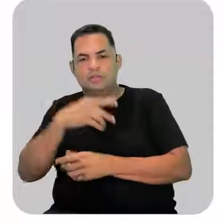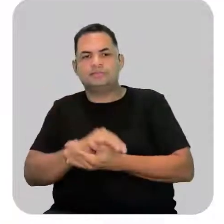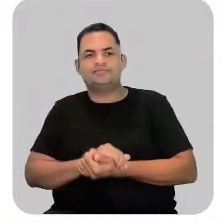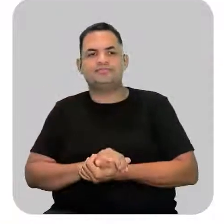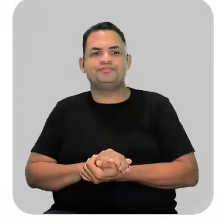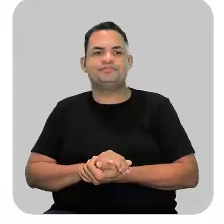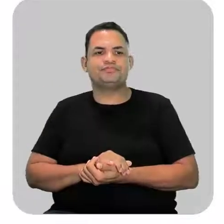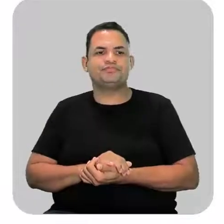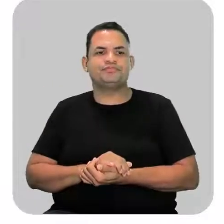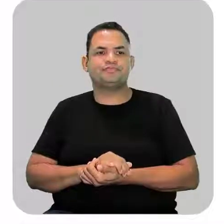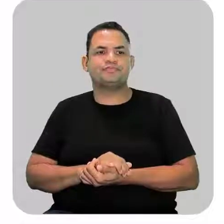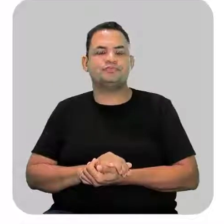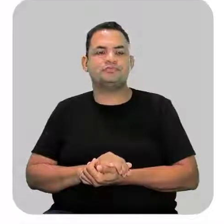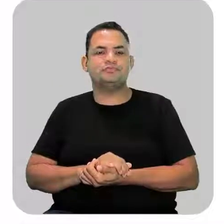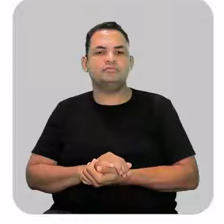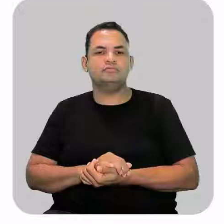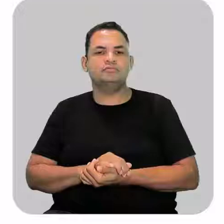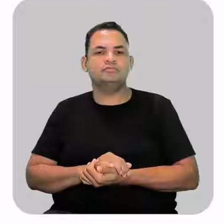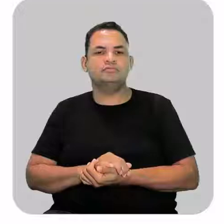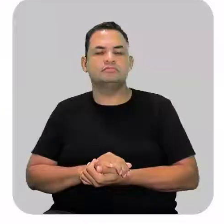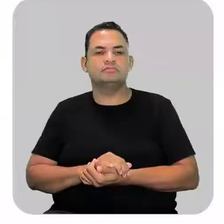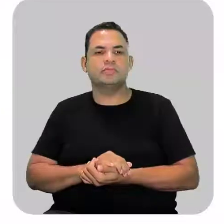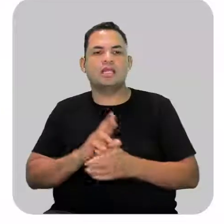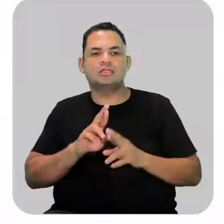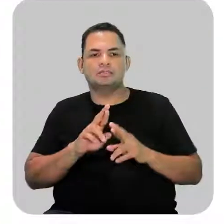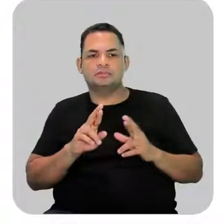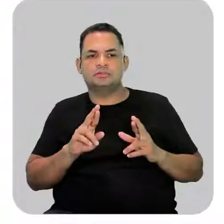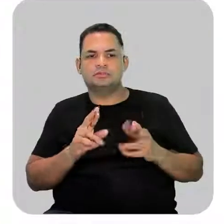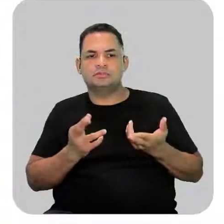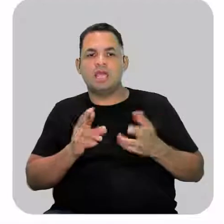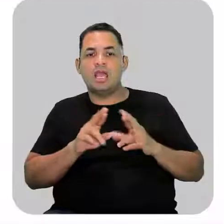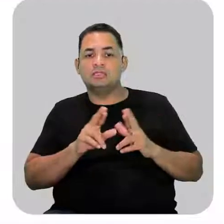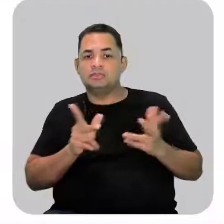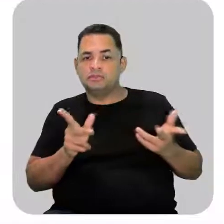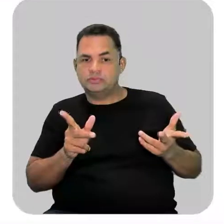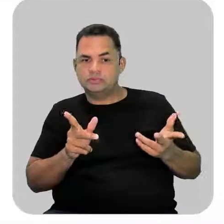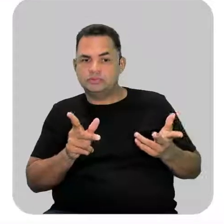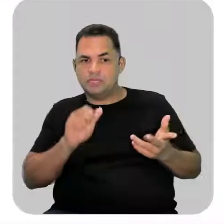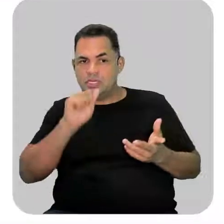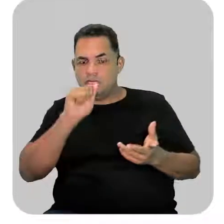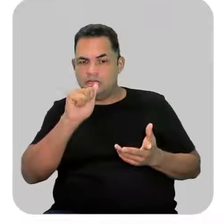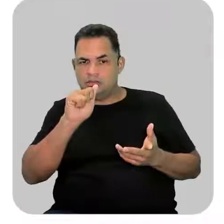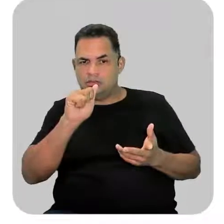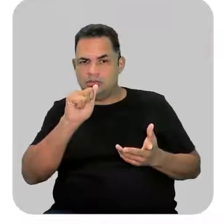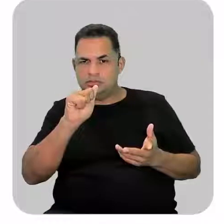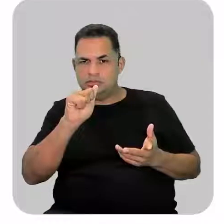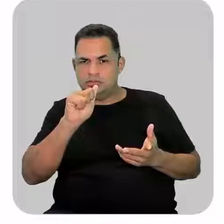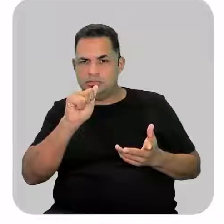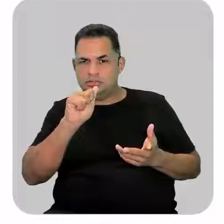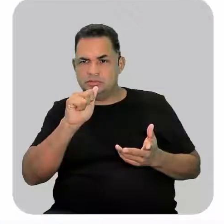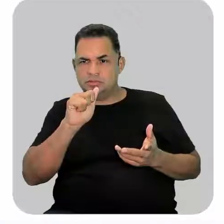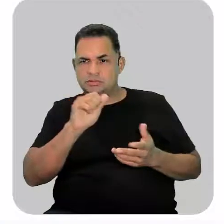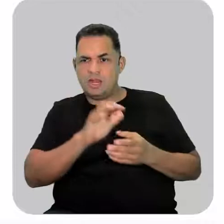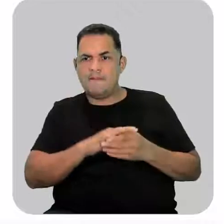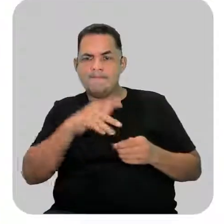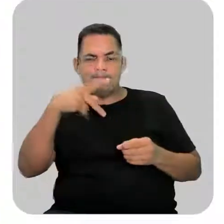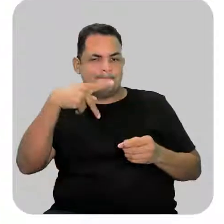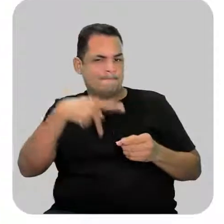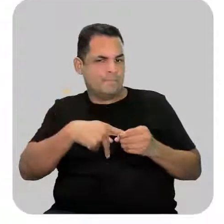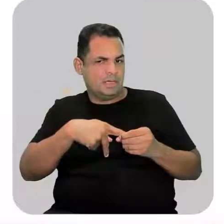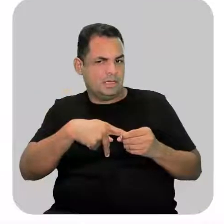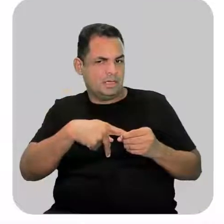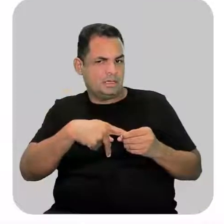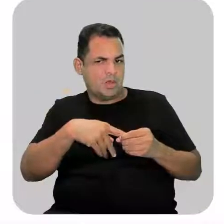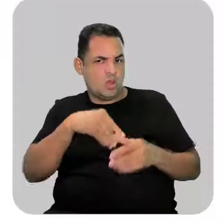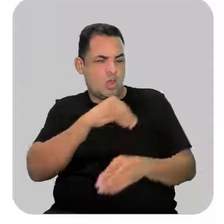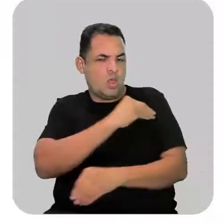Nessa afirmativa A, ele está dizendo que a diferença, a distinção entre os derivados de petróleo e o